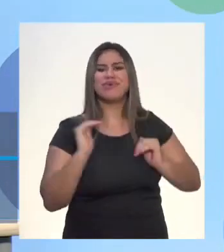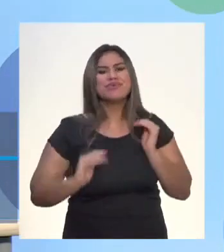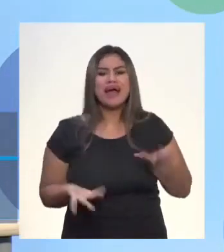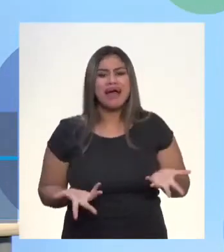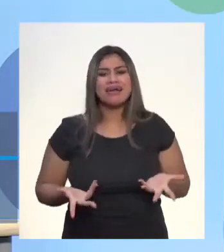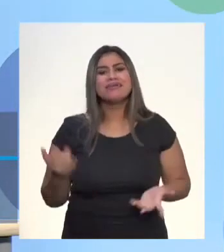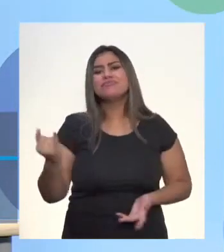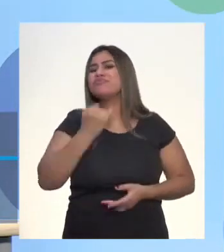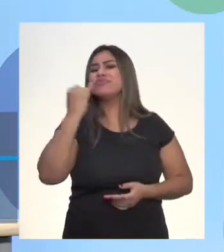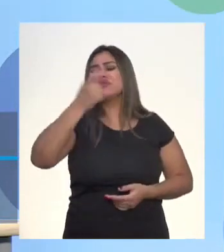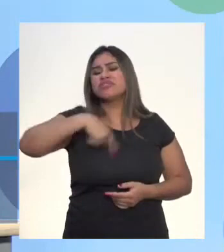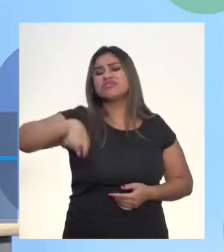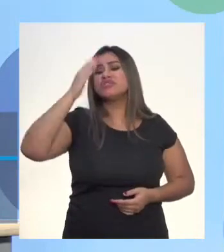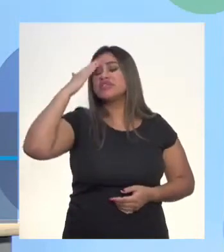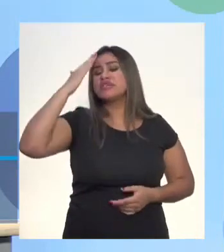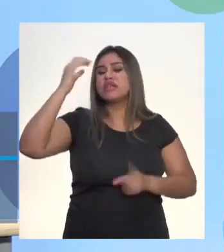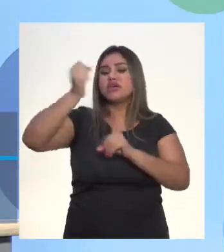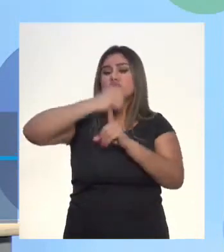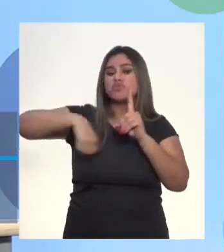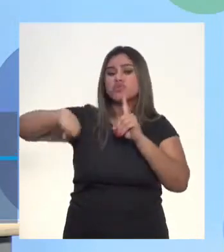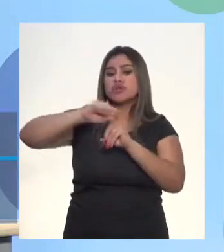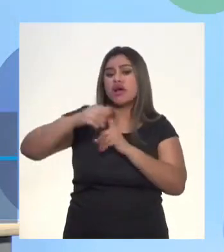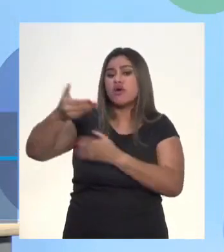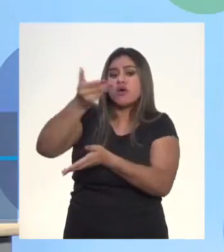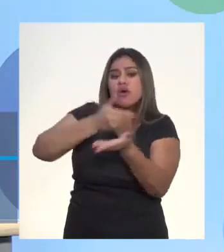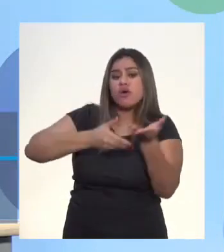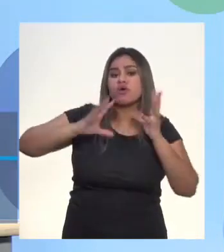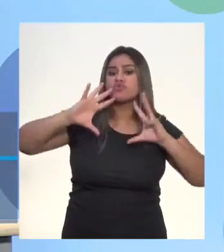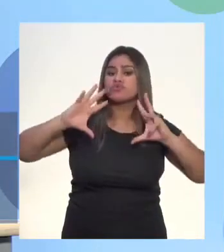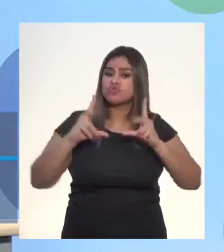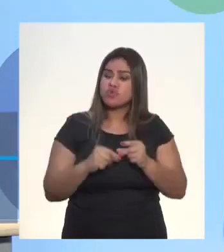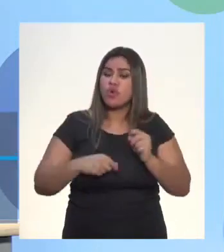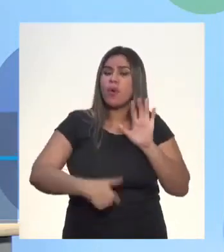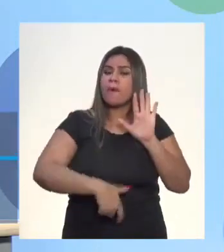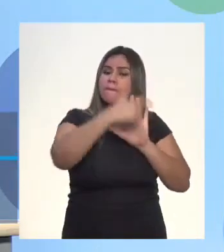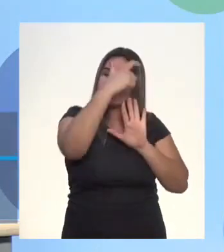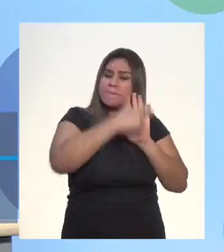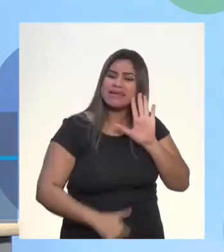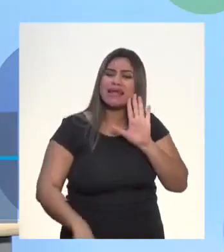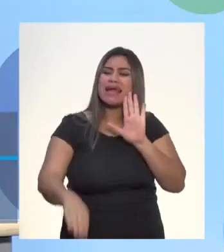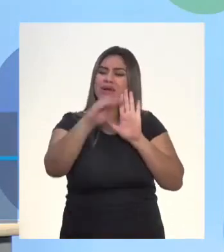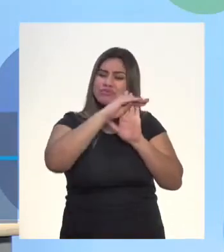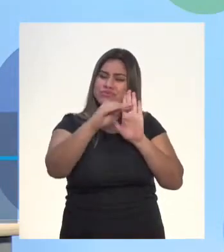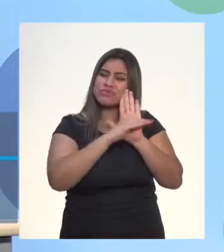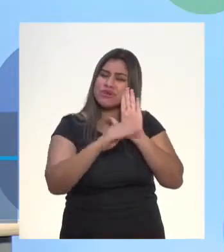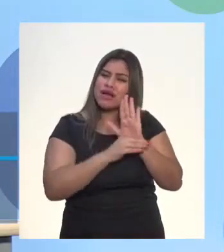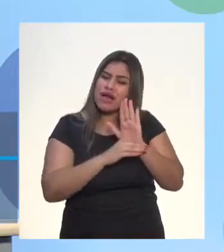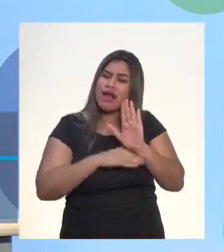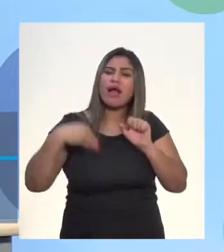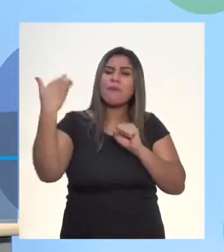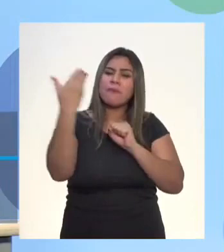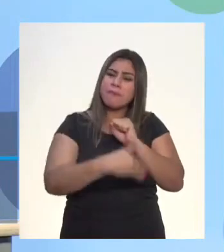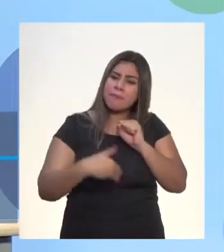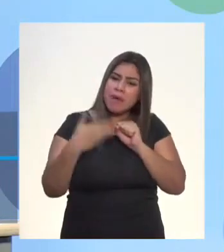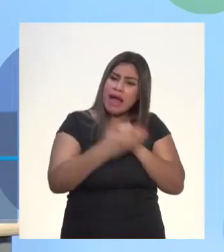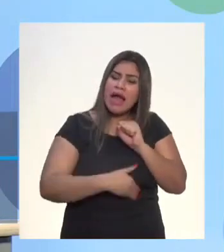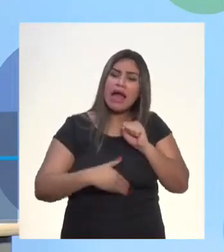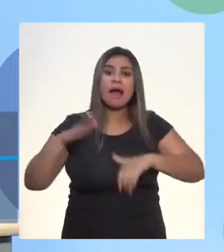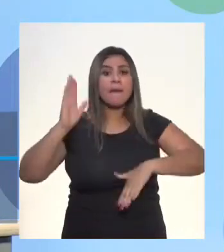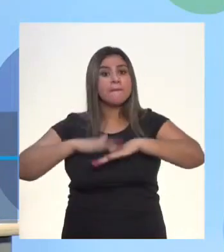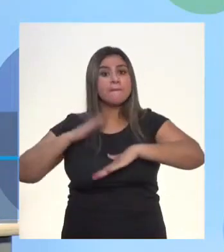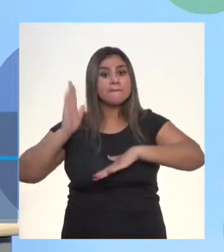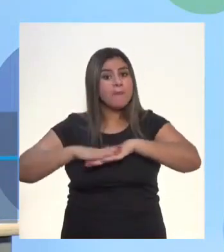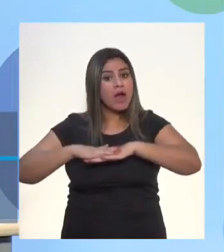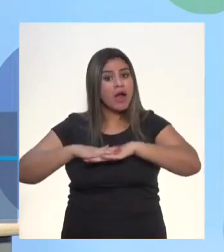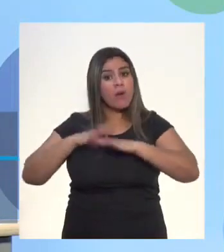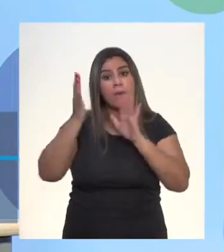entenda que a sociedade, todas as relações e os padrões e as normas e as estruturas são construções de